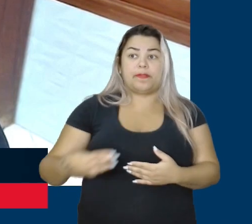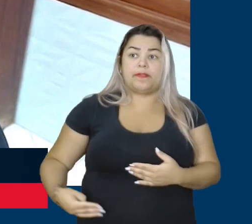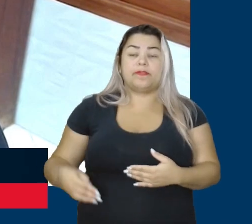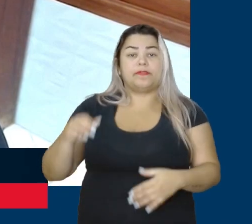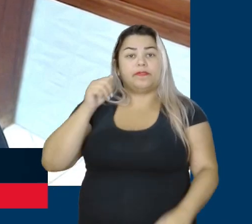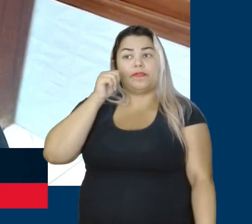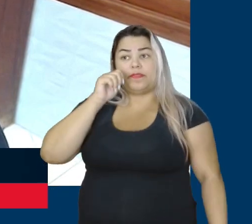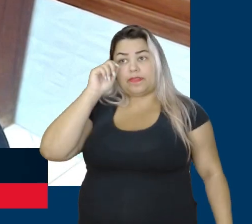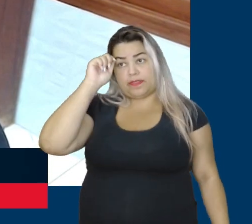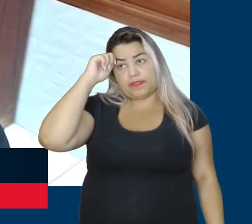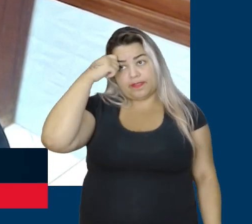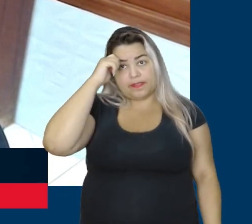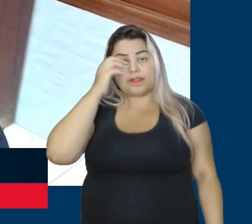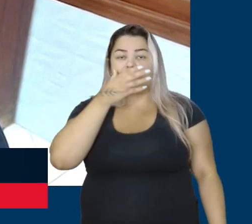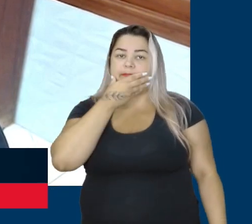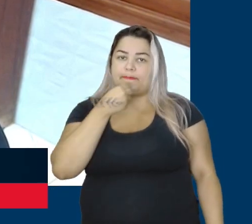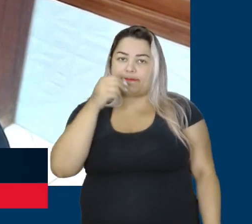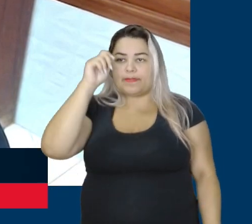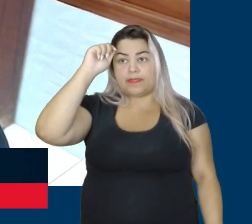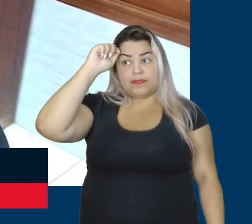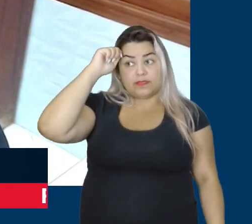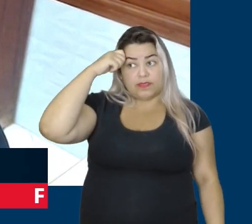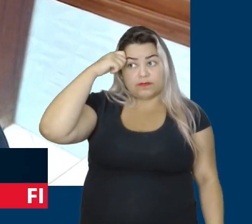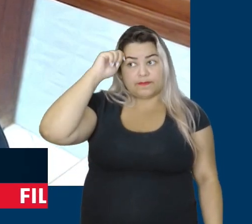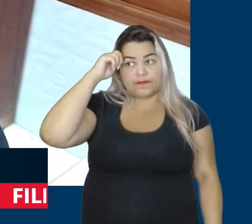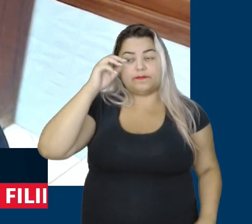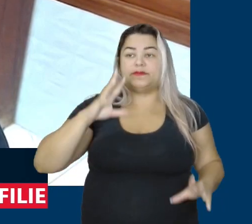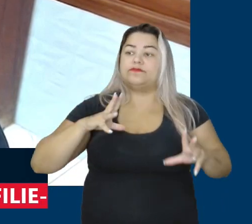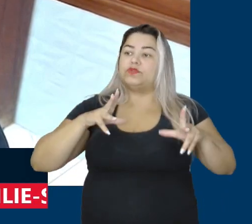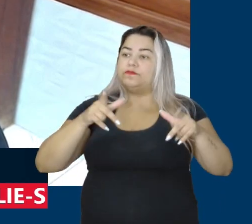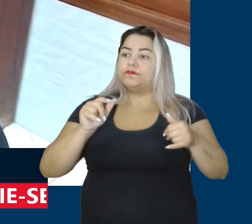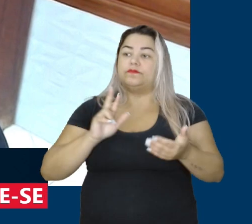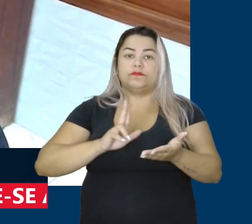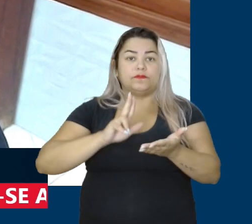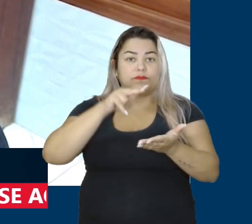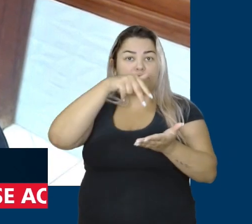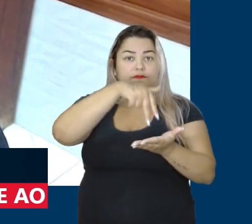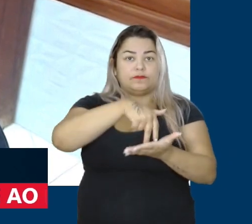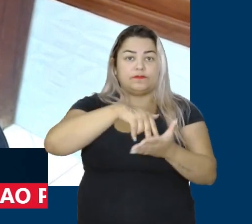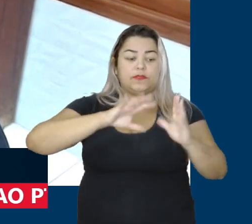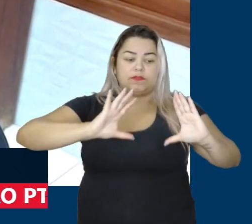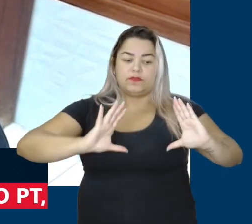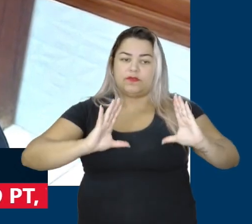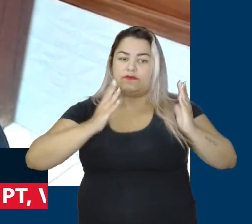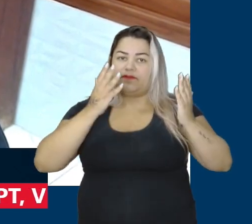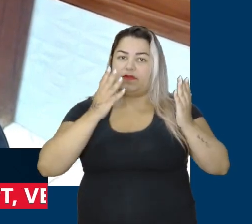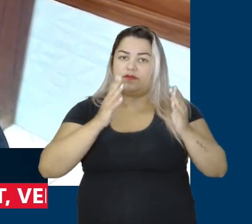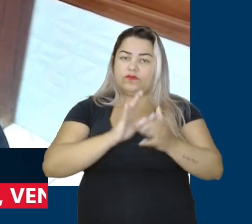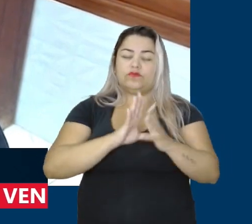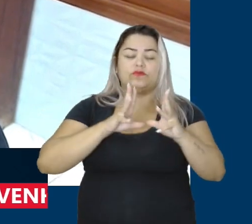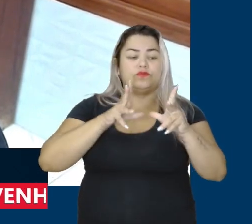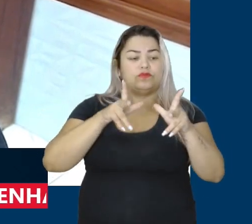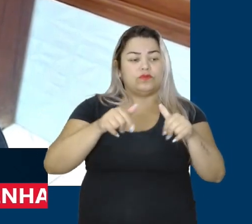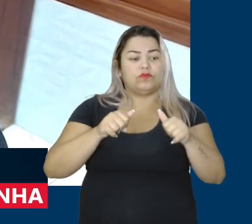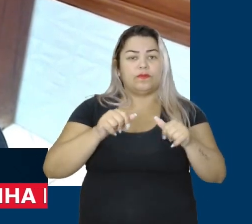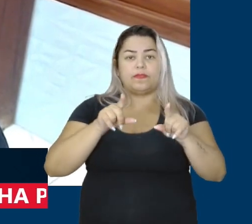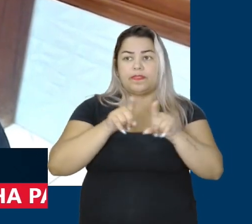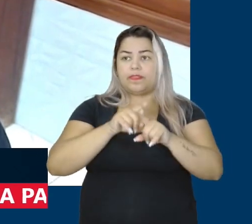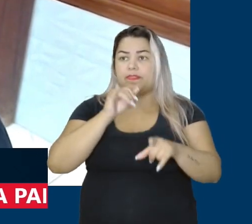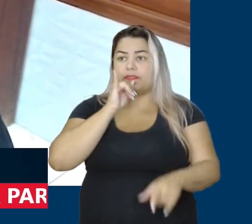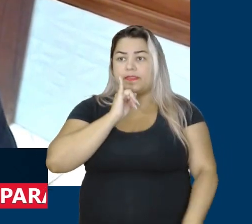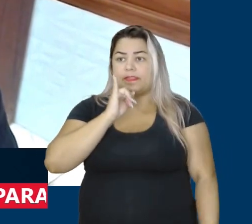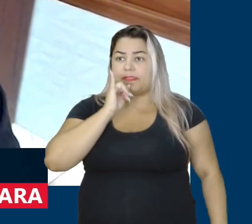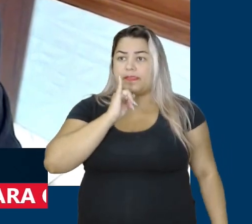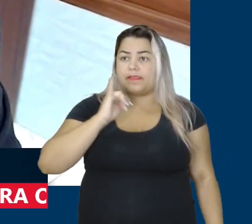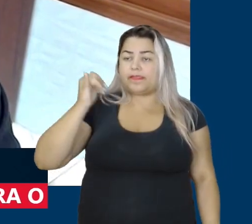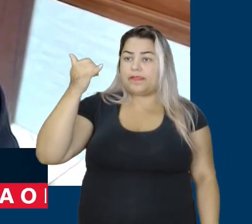negras, homens negros, estavam todos presentes lá nesses eventos. E quase todos os eventos, por exemplo, um outro